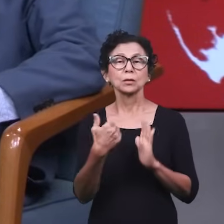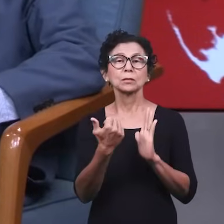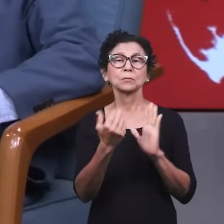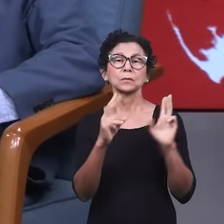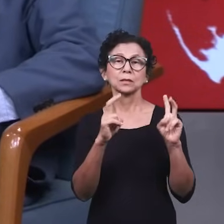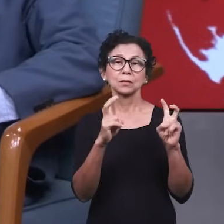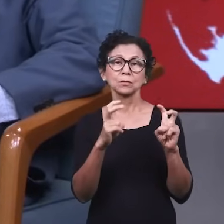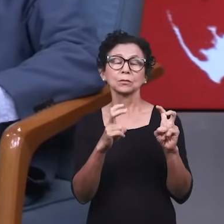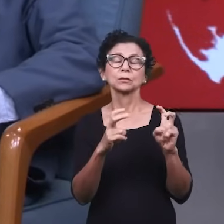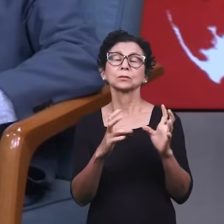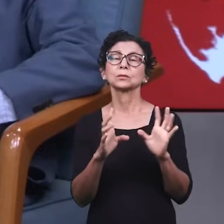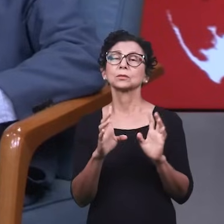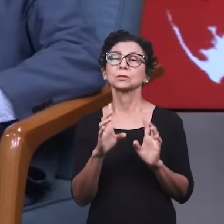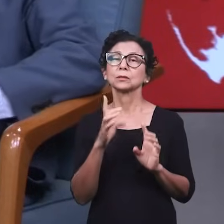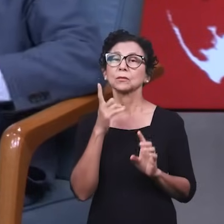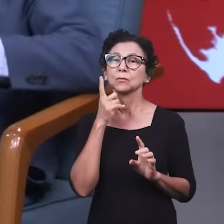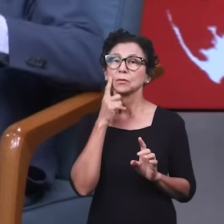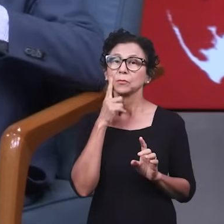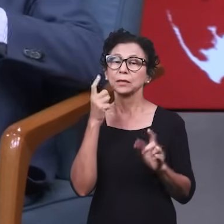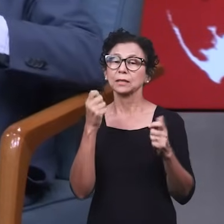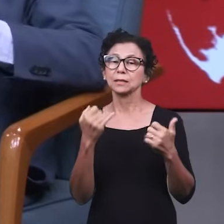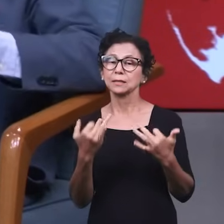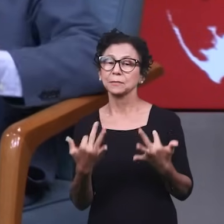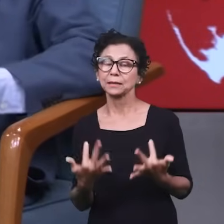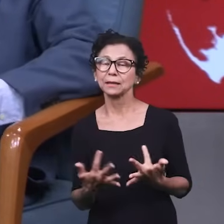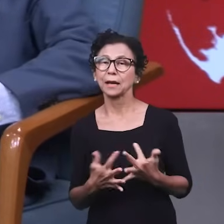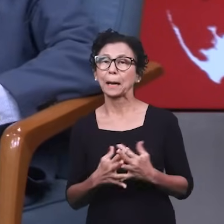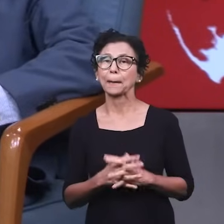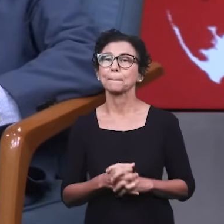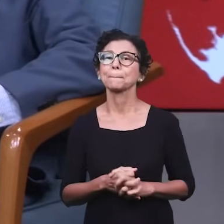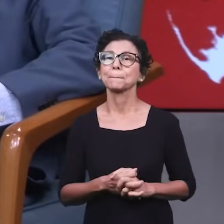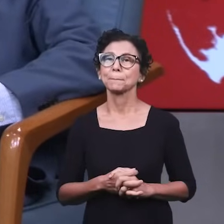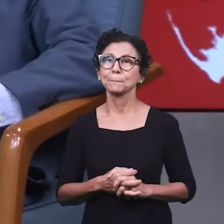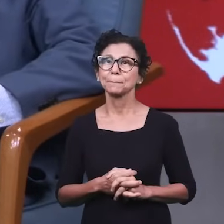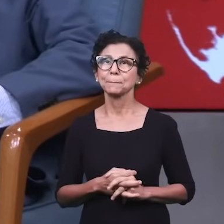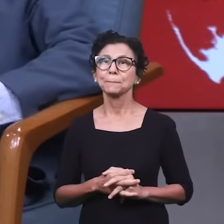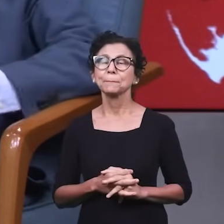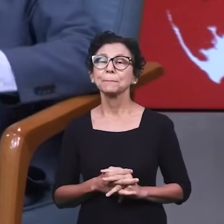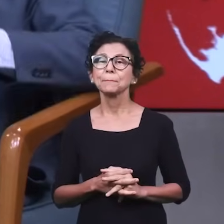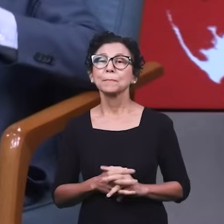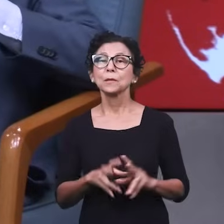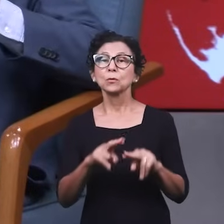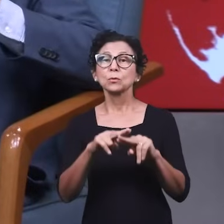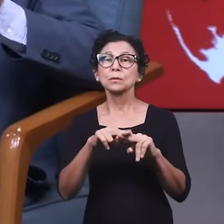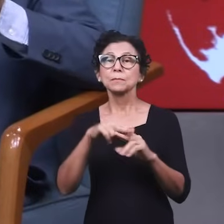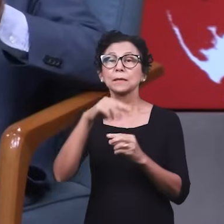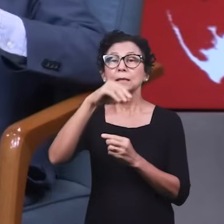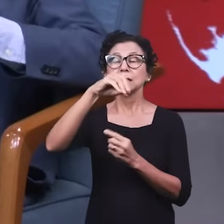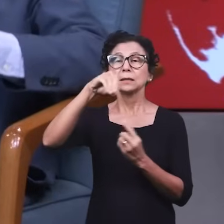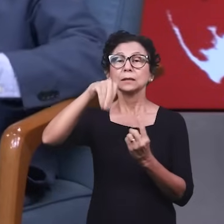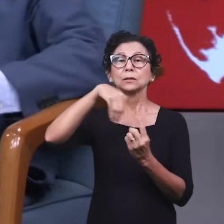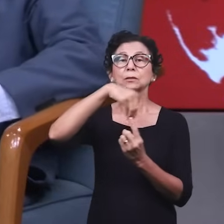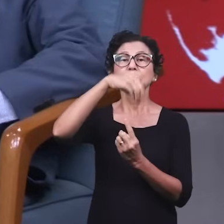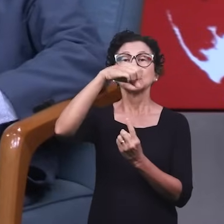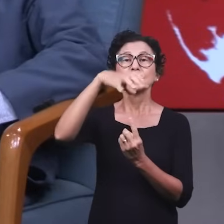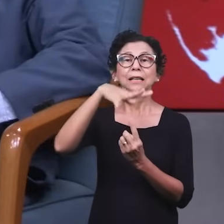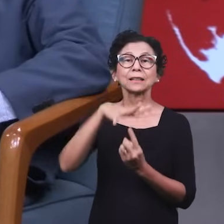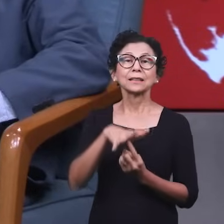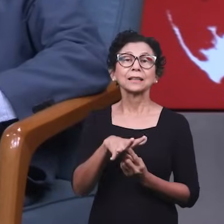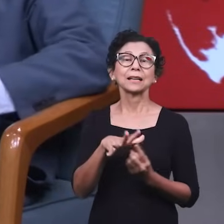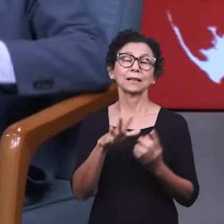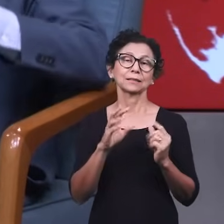em Momento da Doutrina. Nós vamos começar a falar em Momento da Doutrina sobre os recursos da